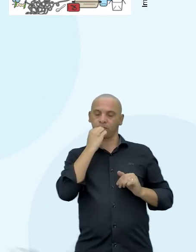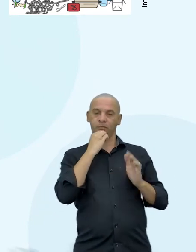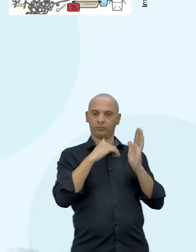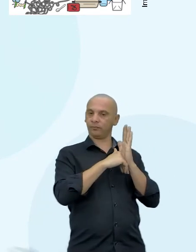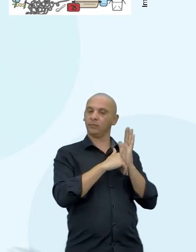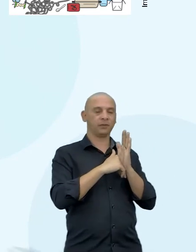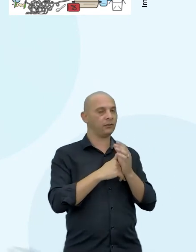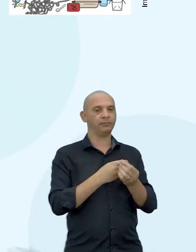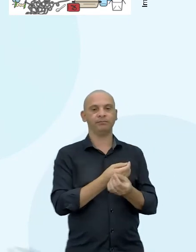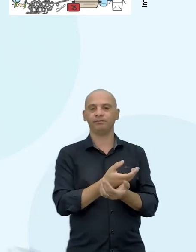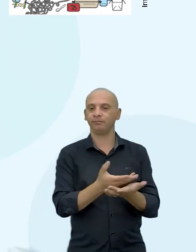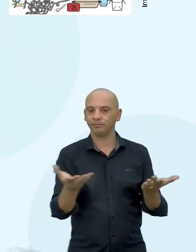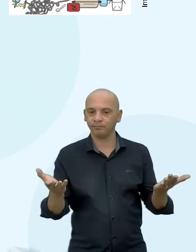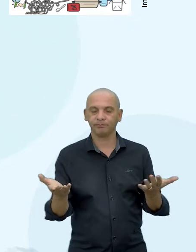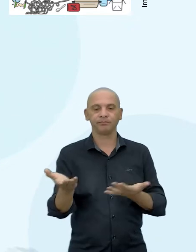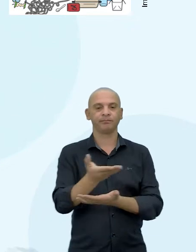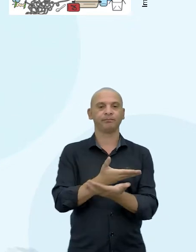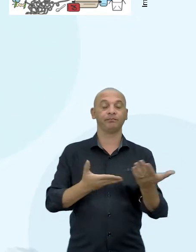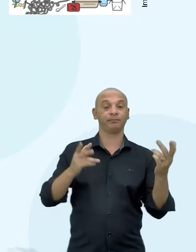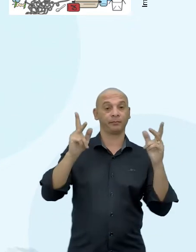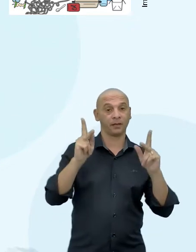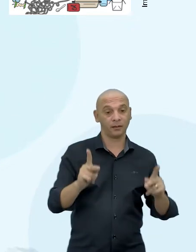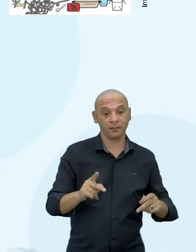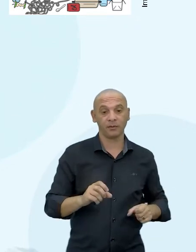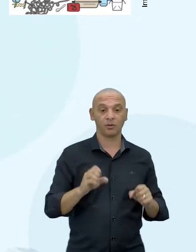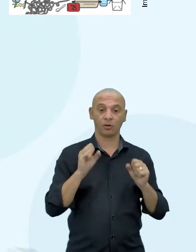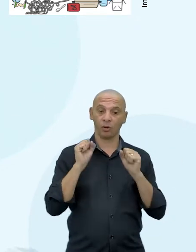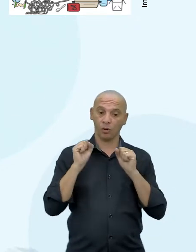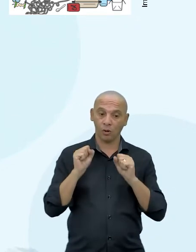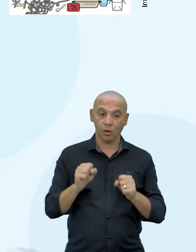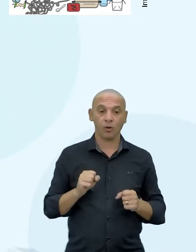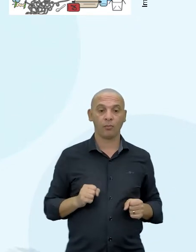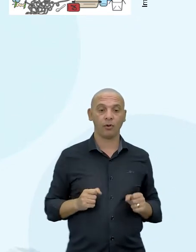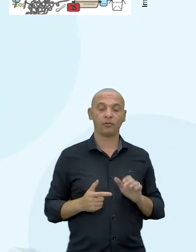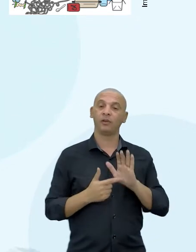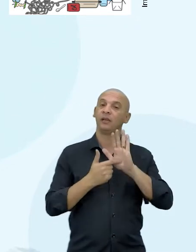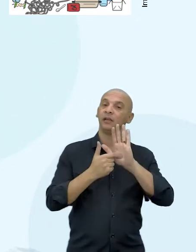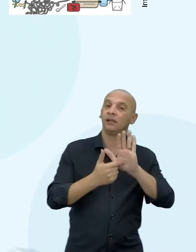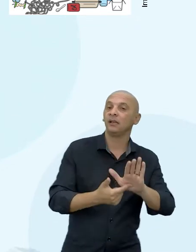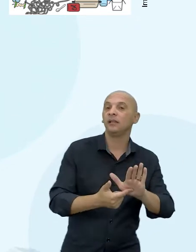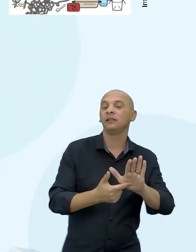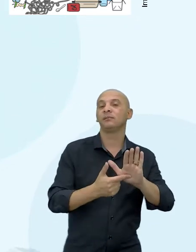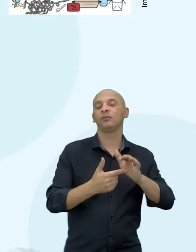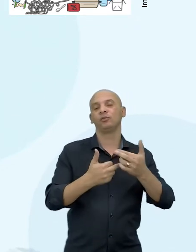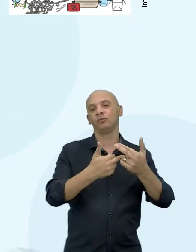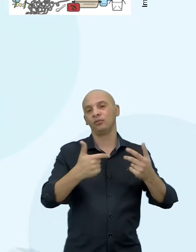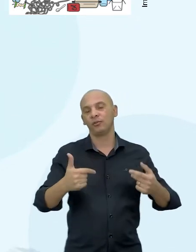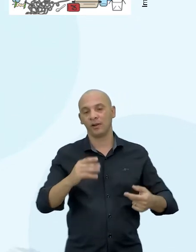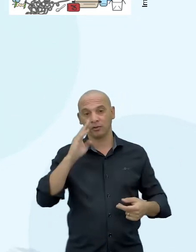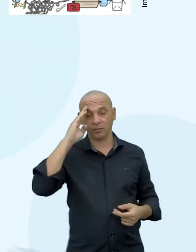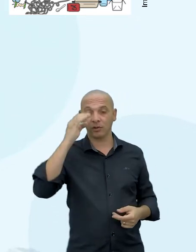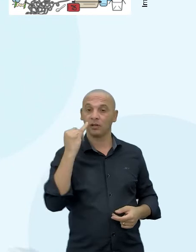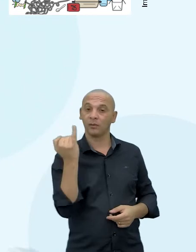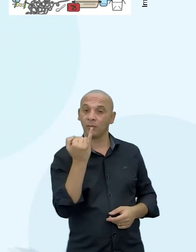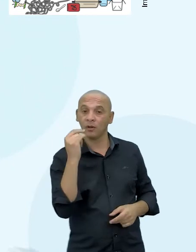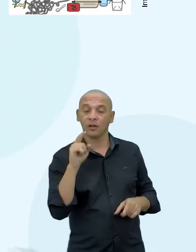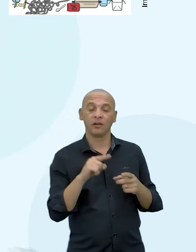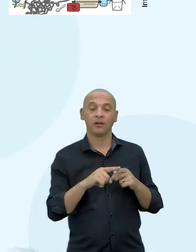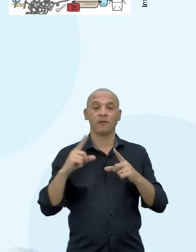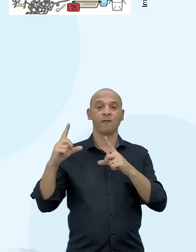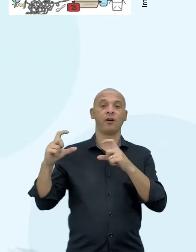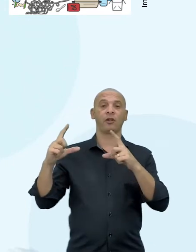fazer isso, não é para você guardar para você, gente. Não é uma informação secreta. Você tem que compartilhar com as outras pessoas.